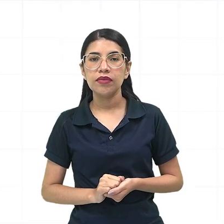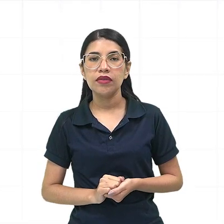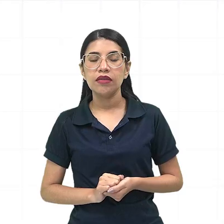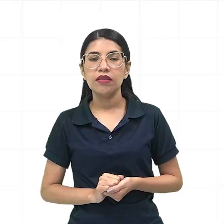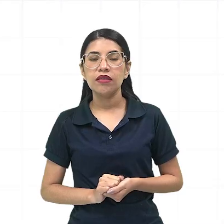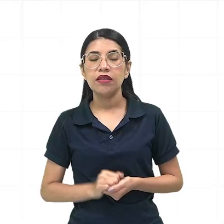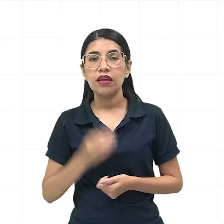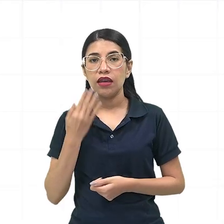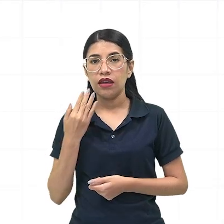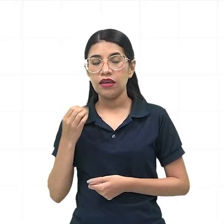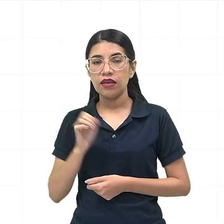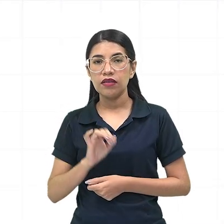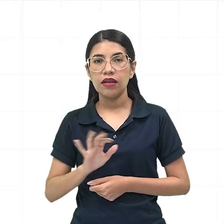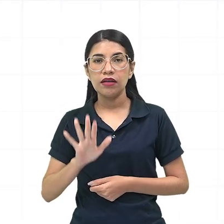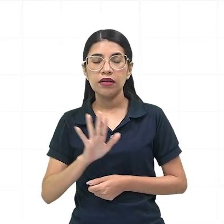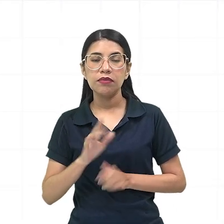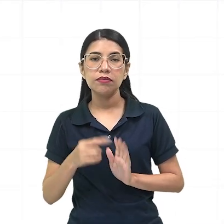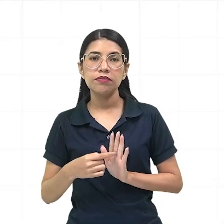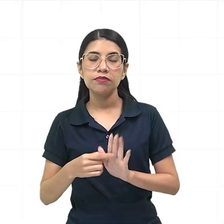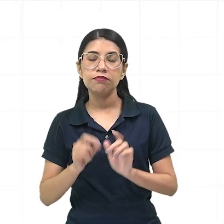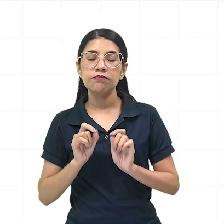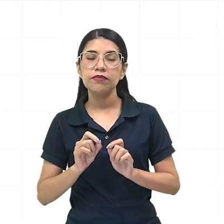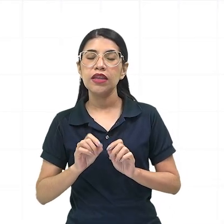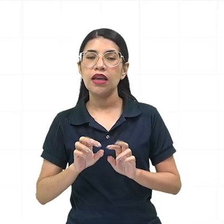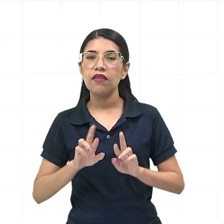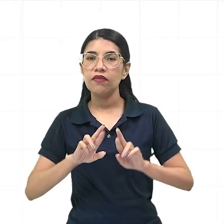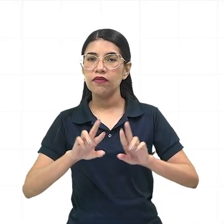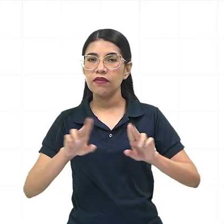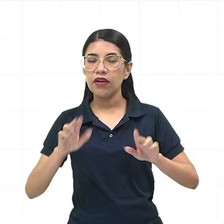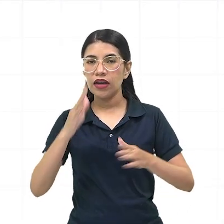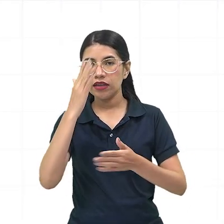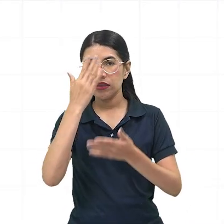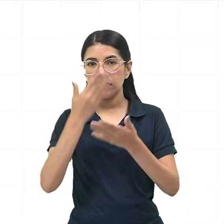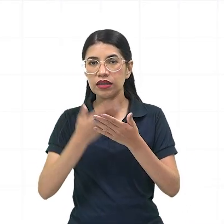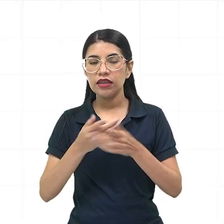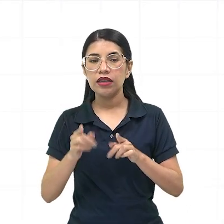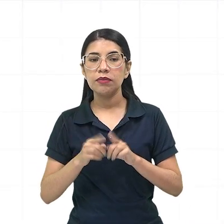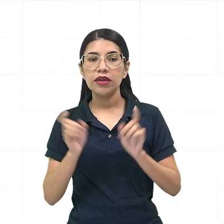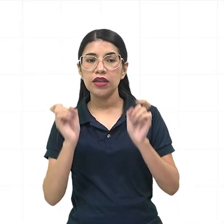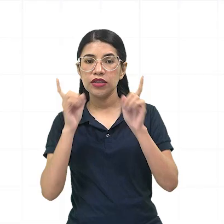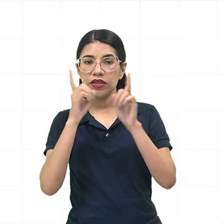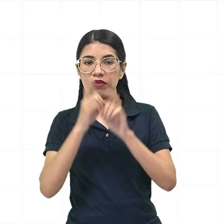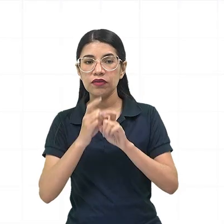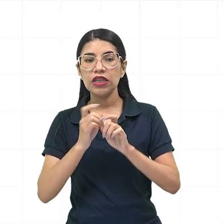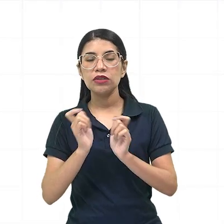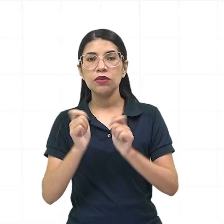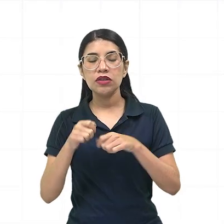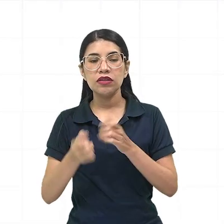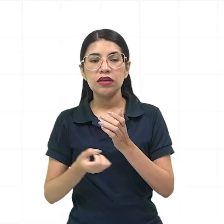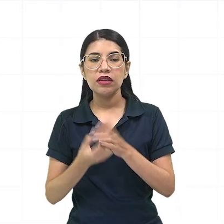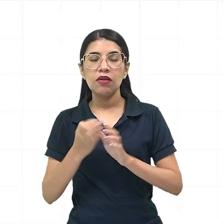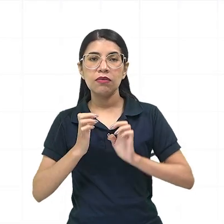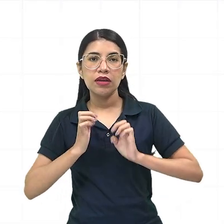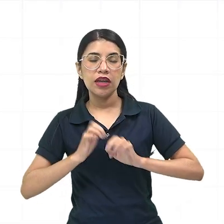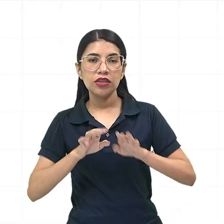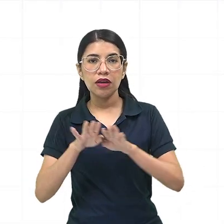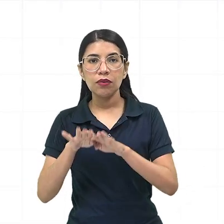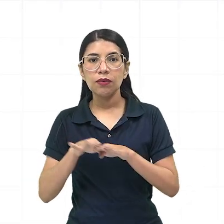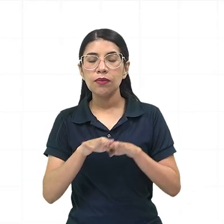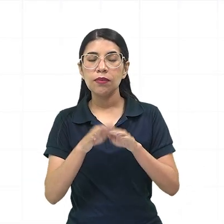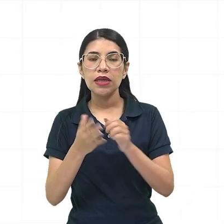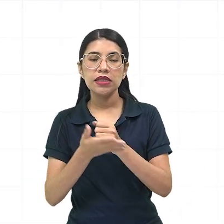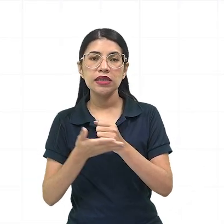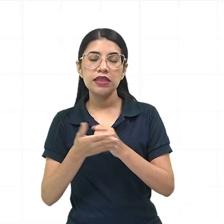Na próxima cartela, nós vamos ver que a diversidade de crenças torna difícil construir uma ética comum com base religiosa,